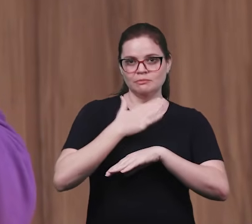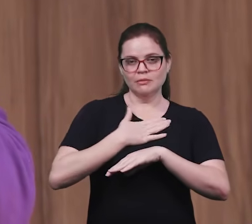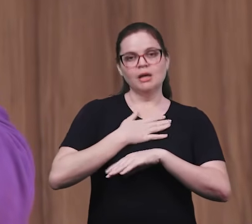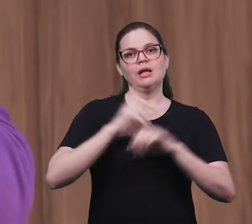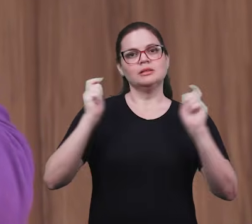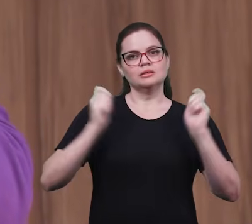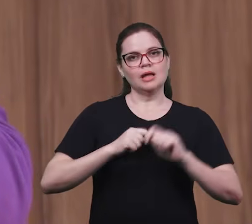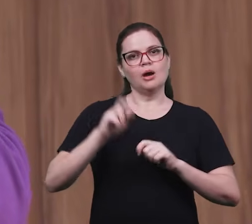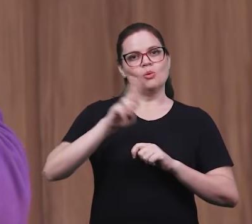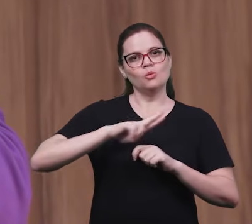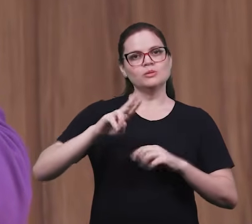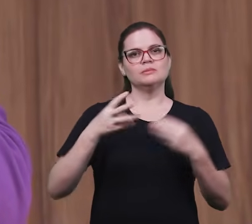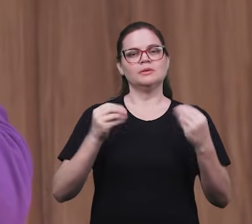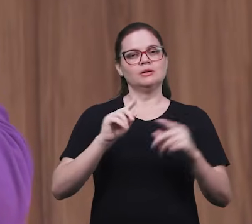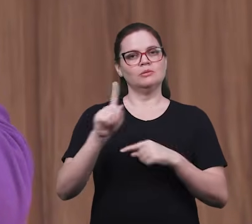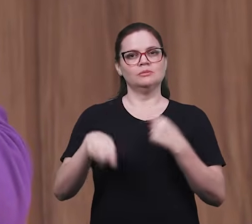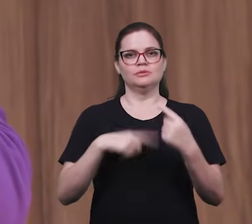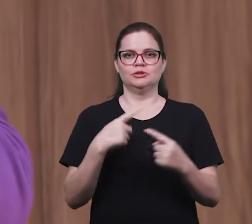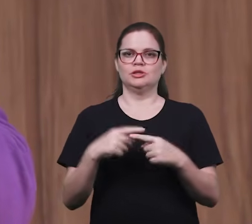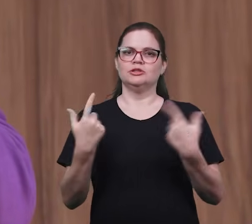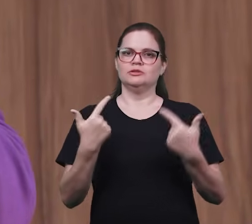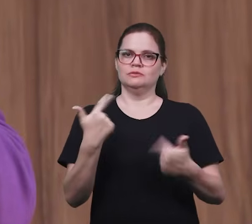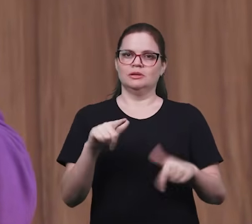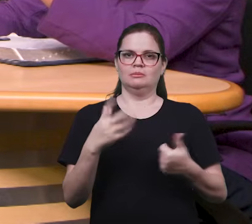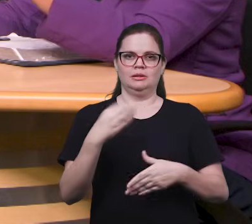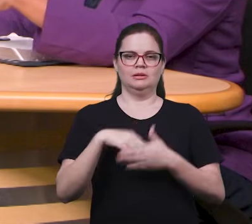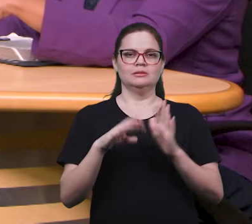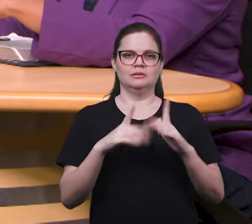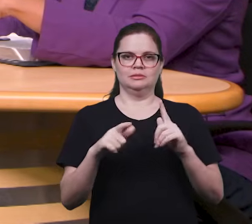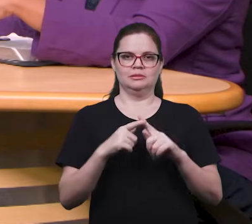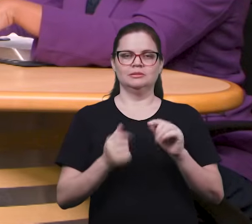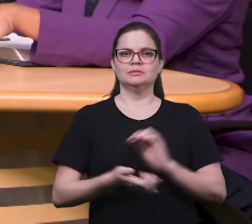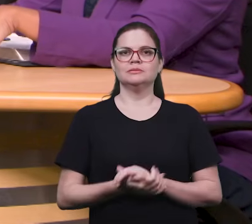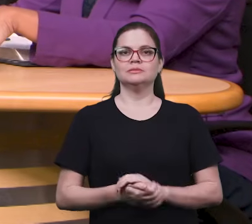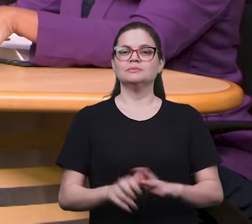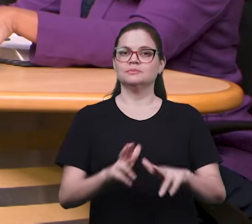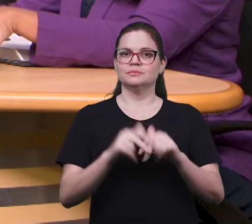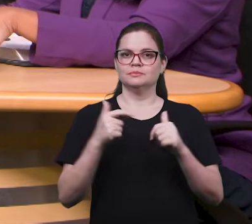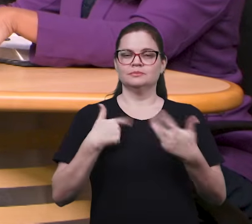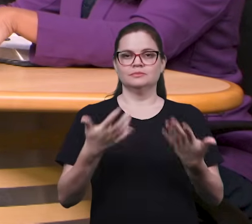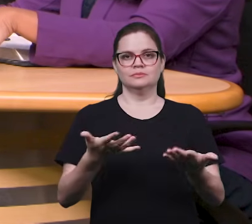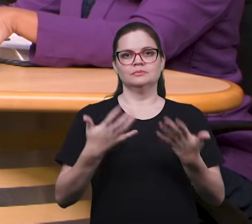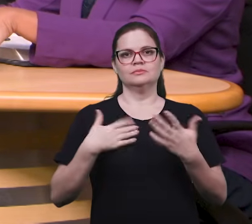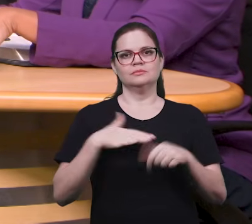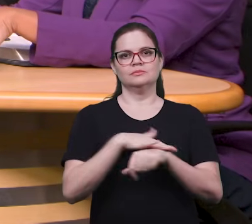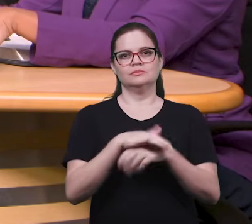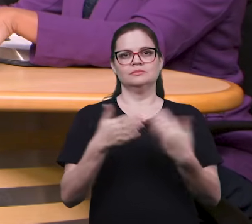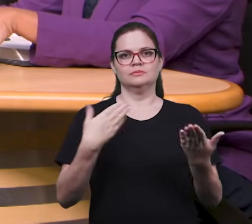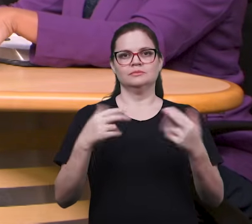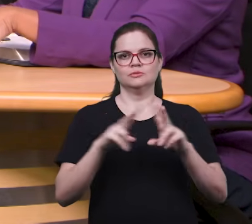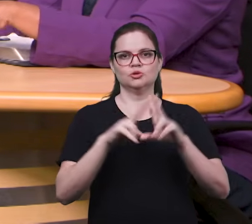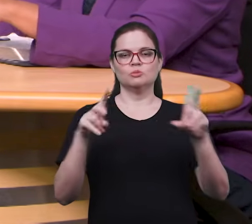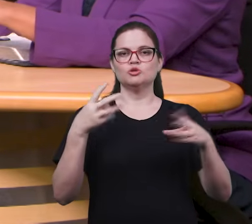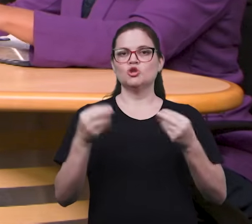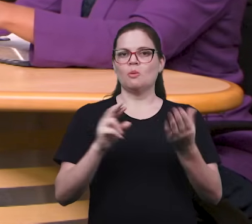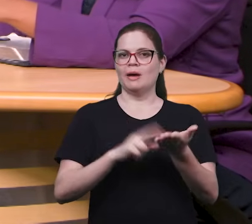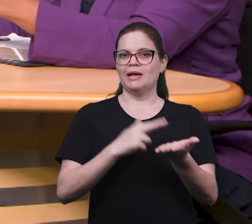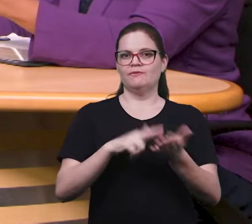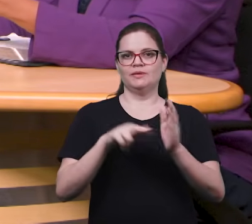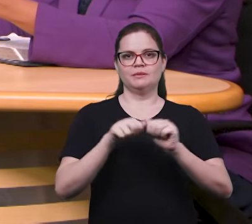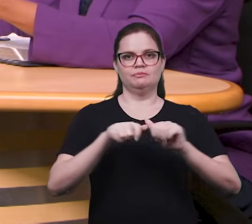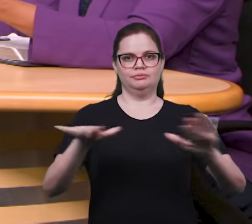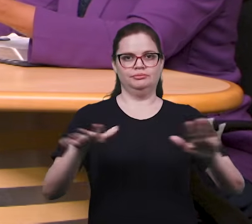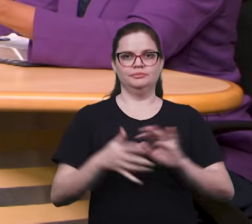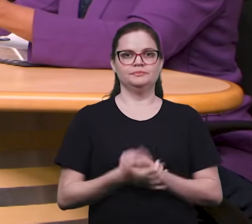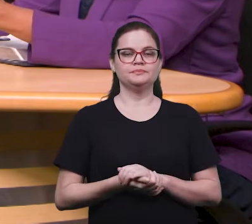do Senhor. E é nesse sentido que nós queremos também conversar, Bianca, a respeito do alcance desse trabalho. Você